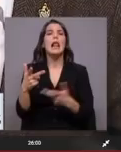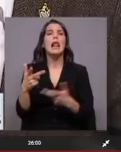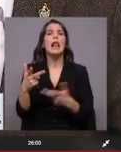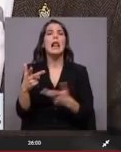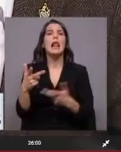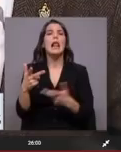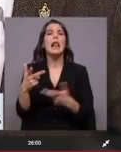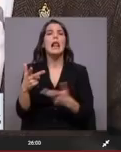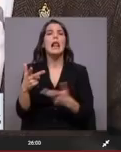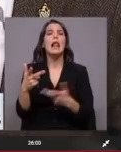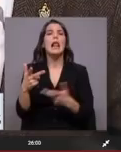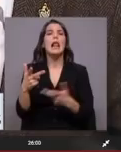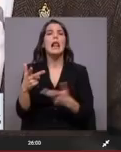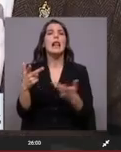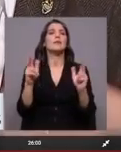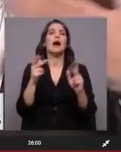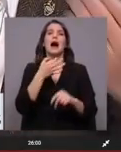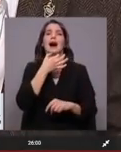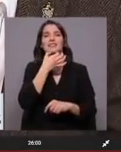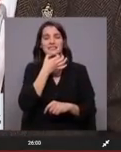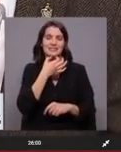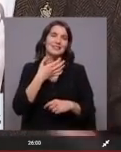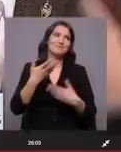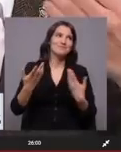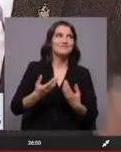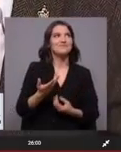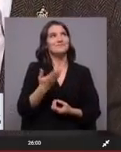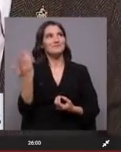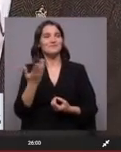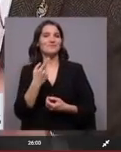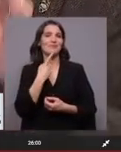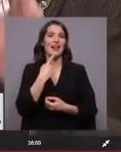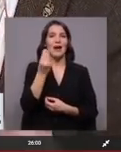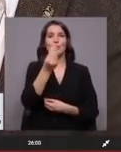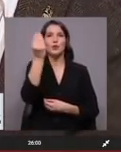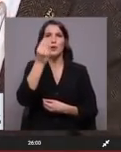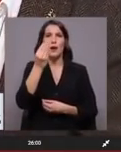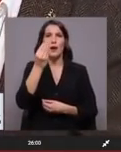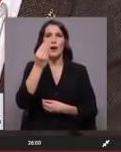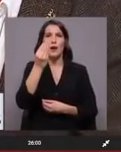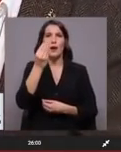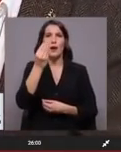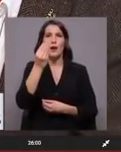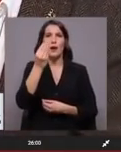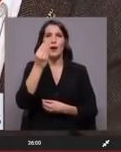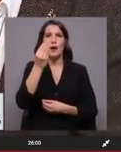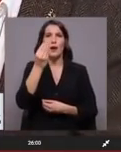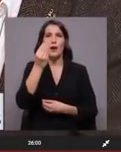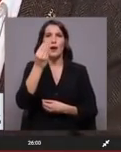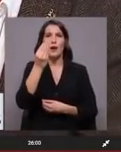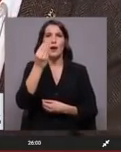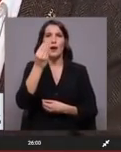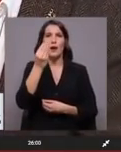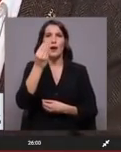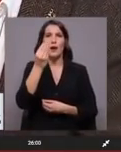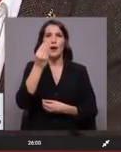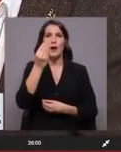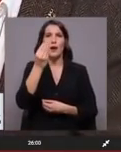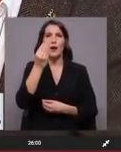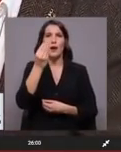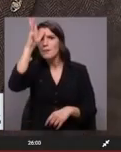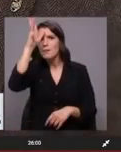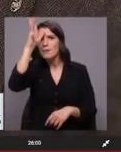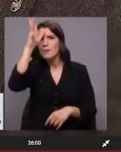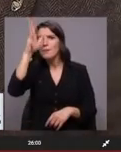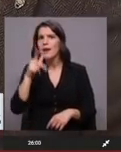mas está tudo louco ou que quando é de hoje nas salas alguns amigos dedicados que é igual ao outro aquela por quê Porque ela foi